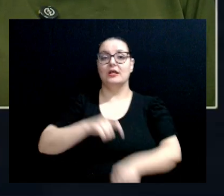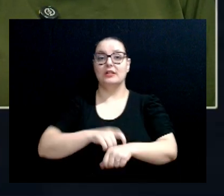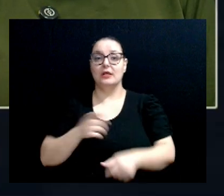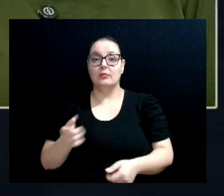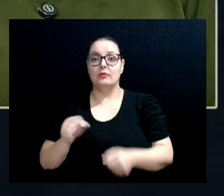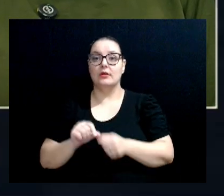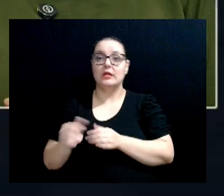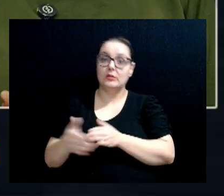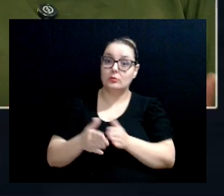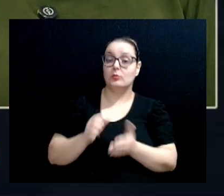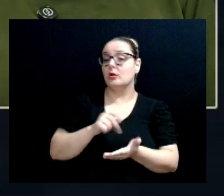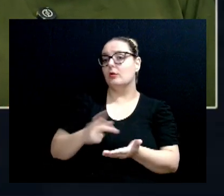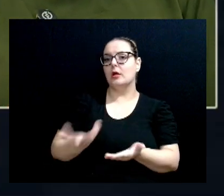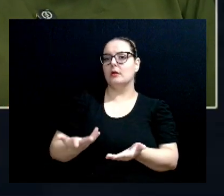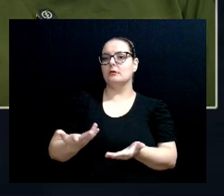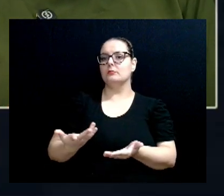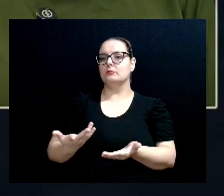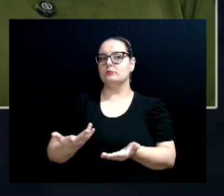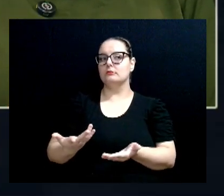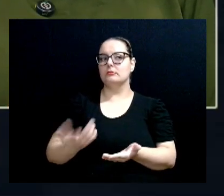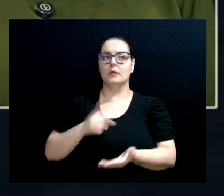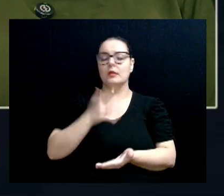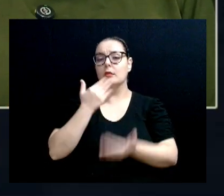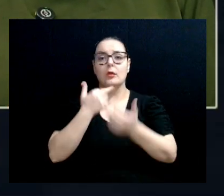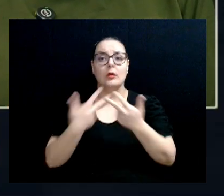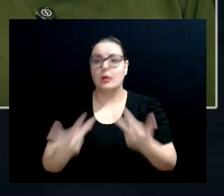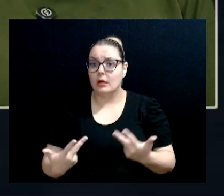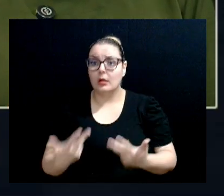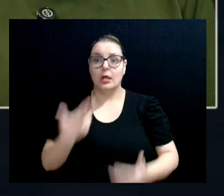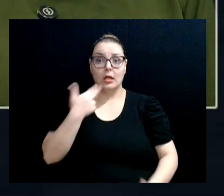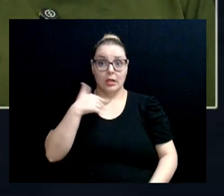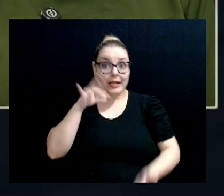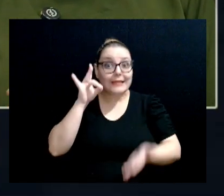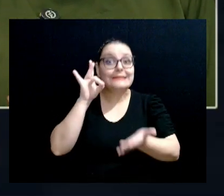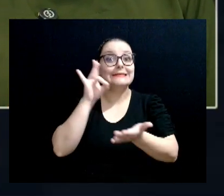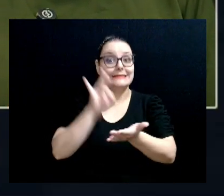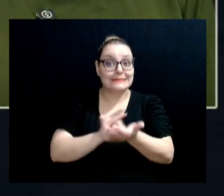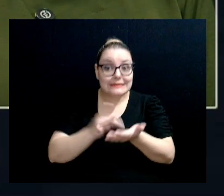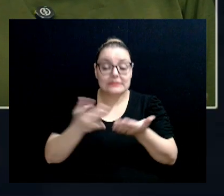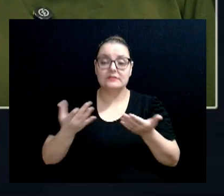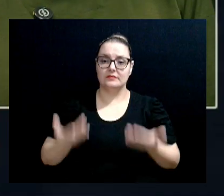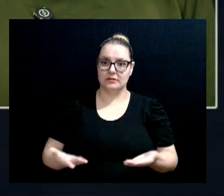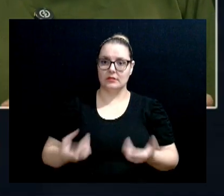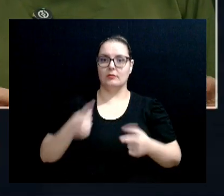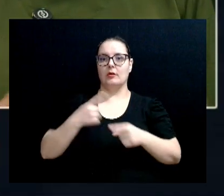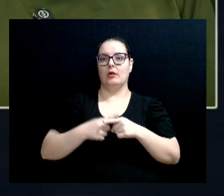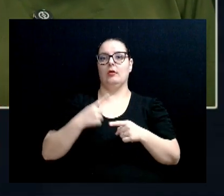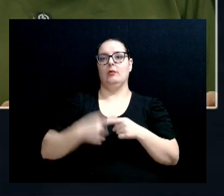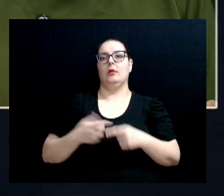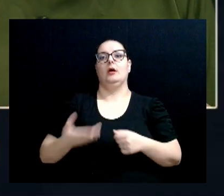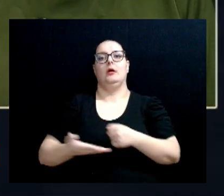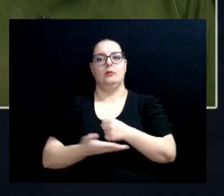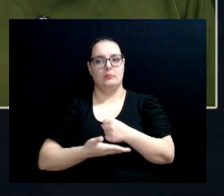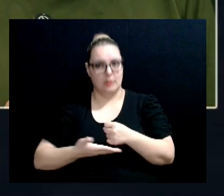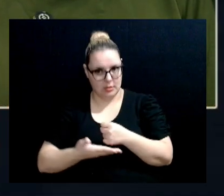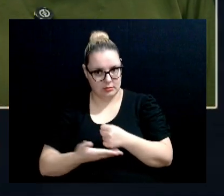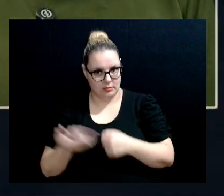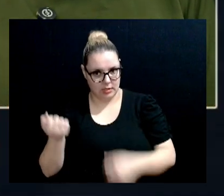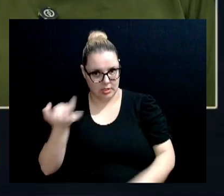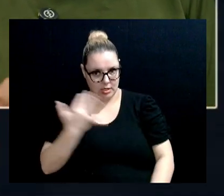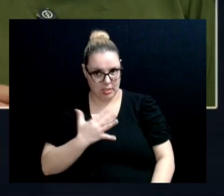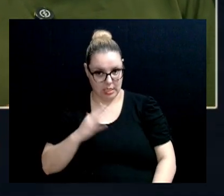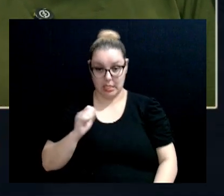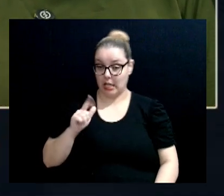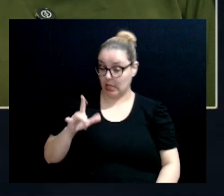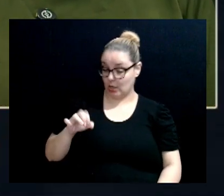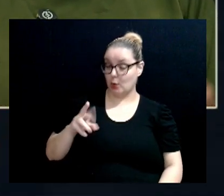aplicativos que não se alimenta, se nutre de verdade, né? Porque você está baseado na contagem das calorias, né? Já